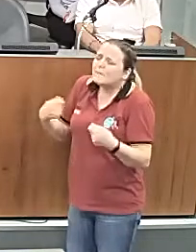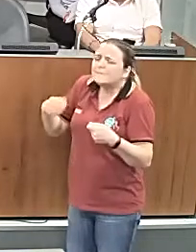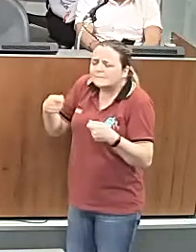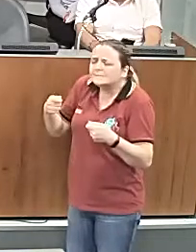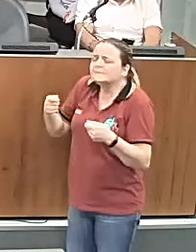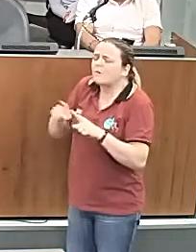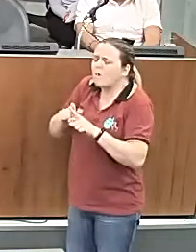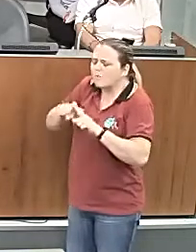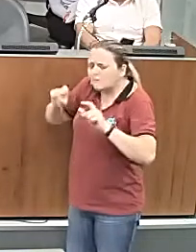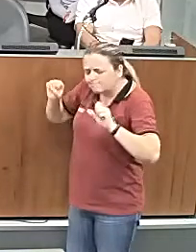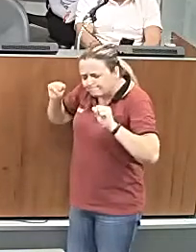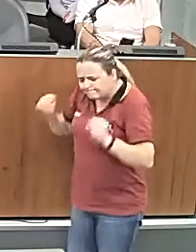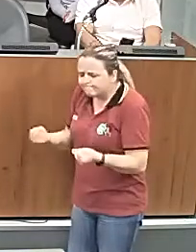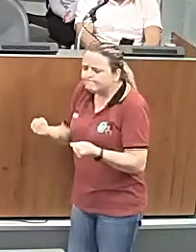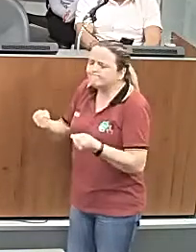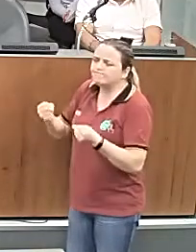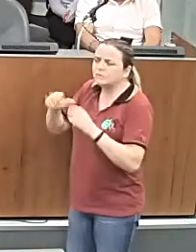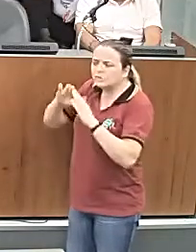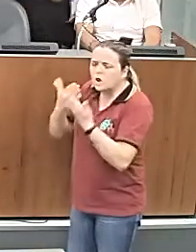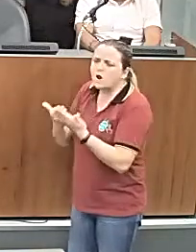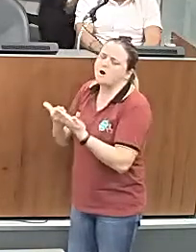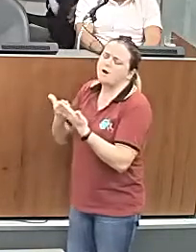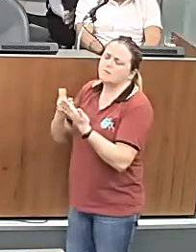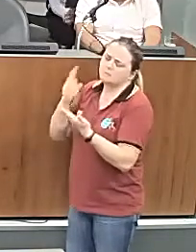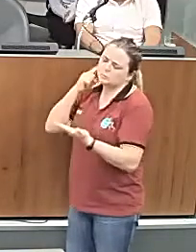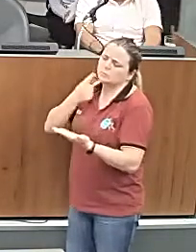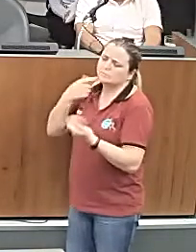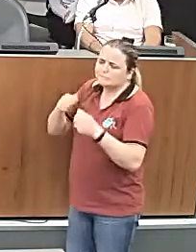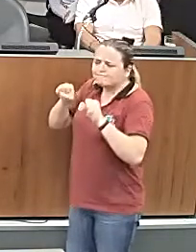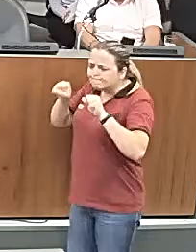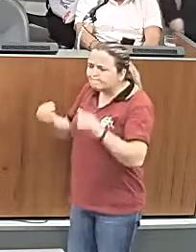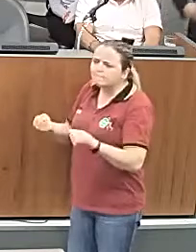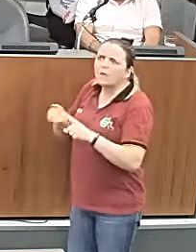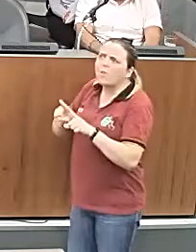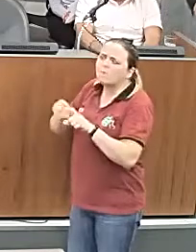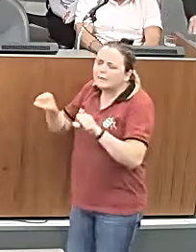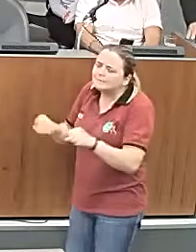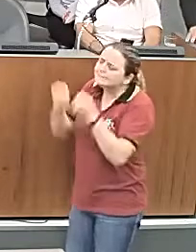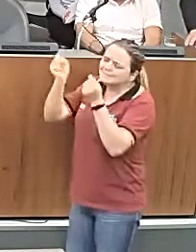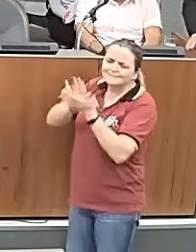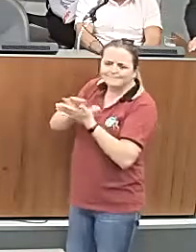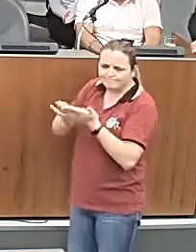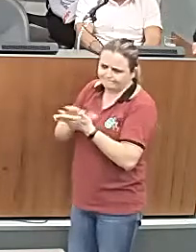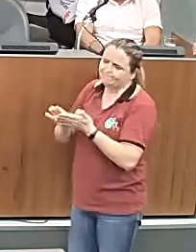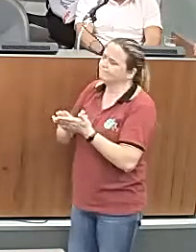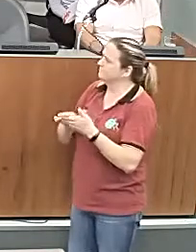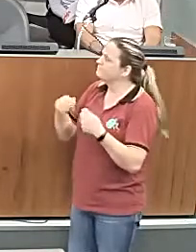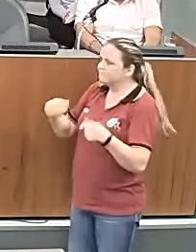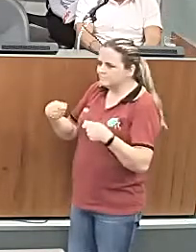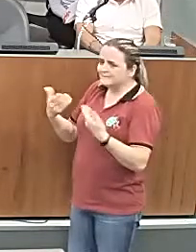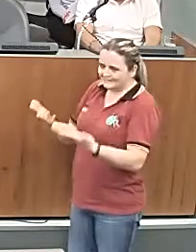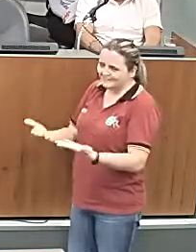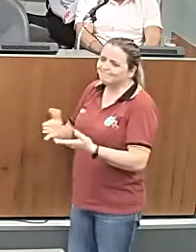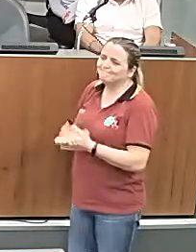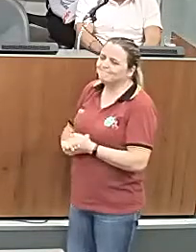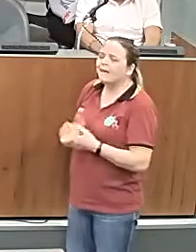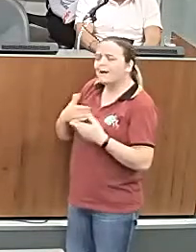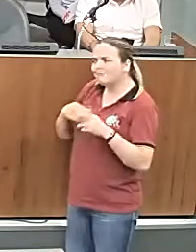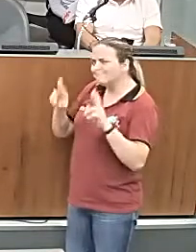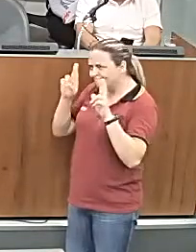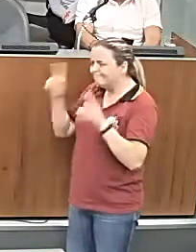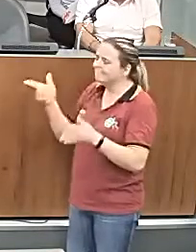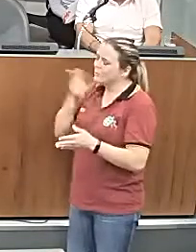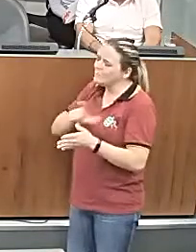Isso é um exemplo que eu venho trazer para mostrar a importância do resguardo e da preservação das